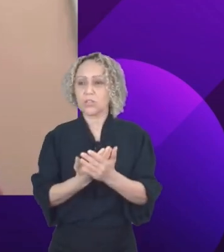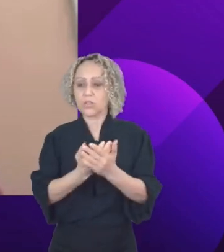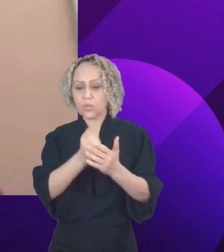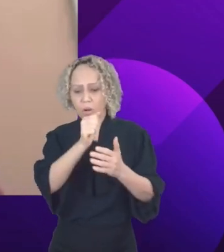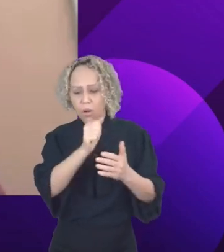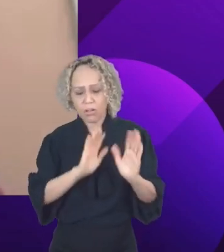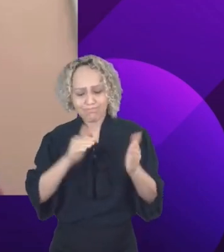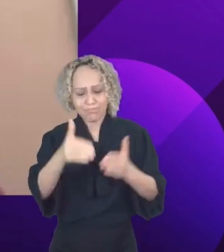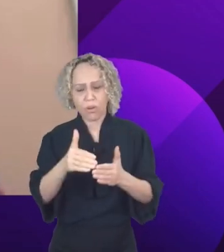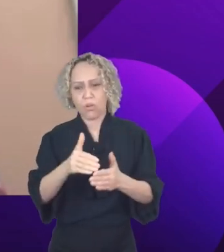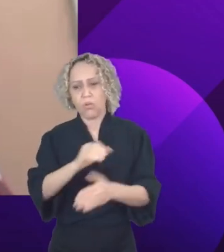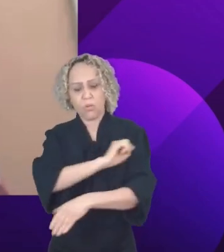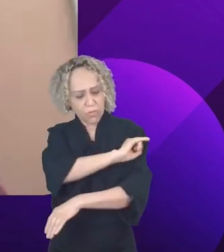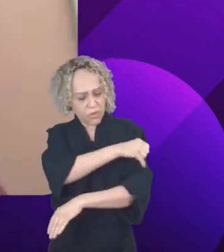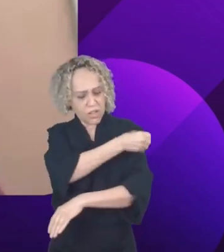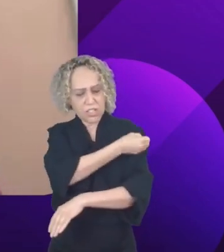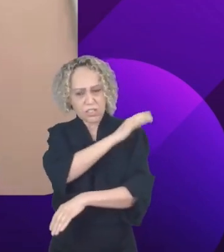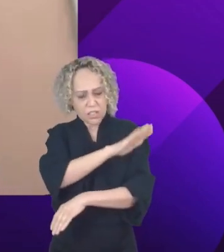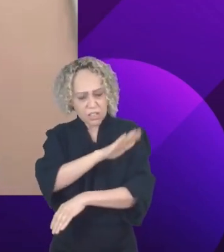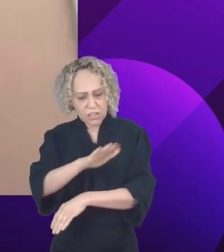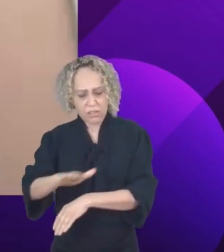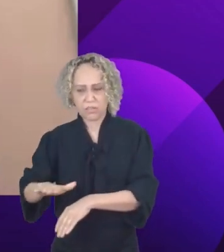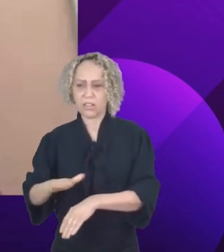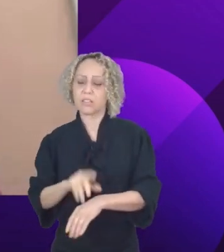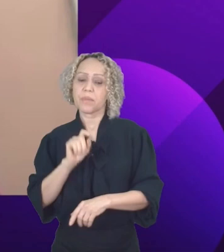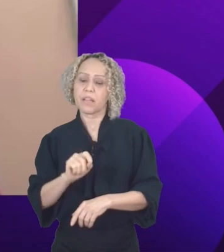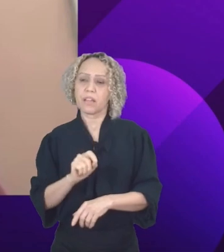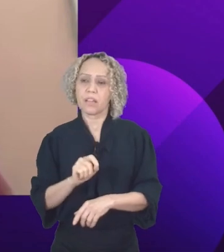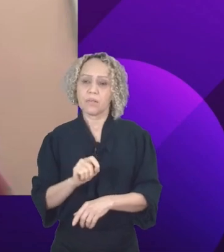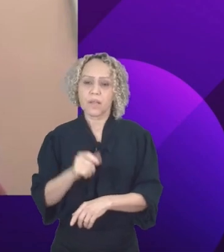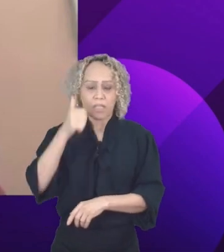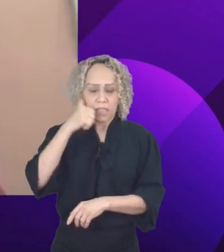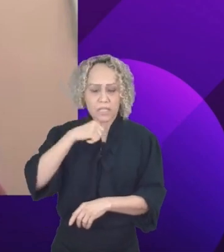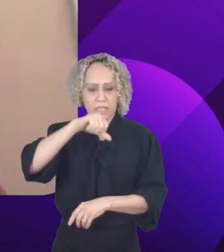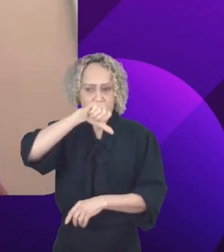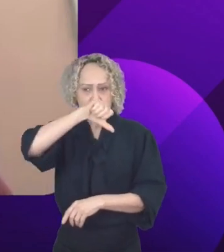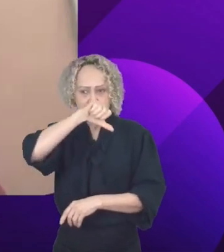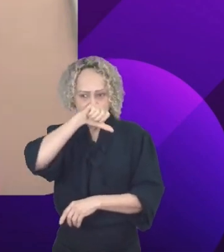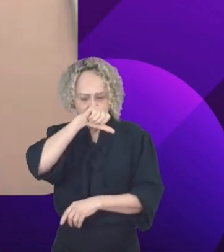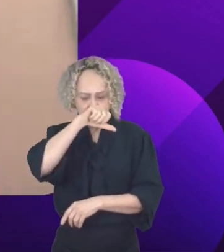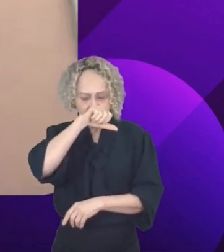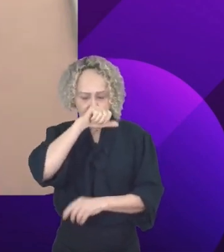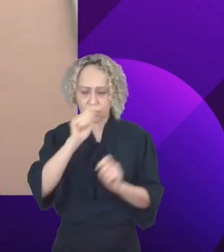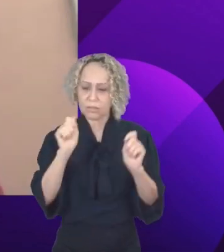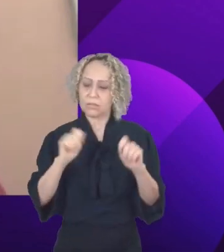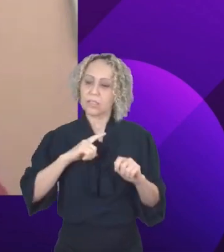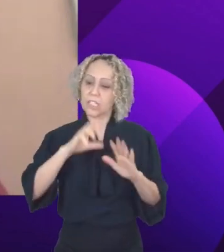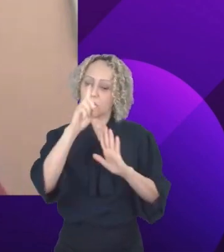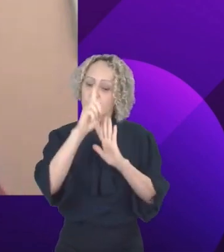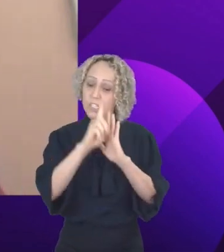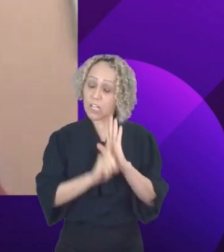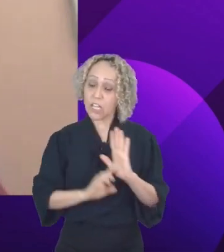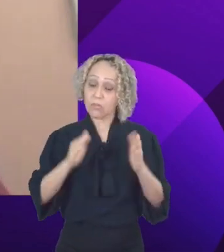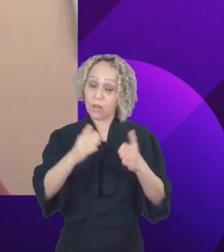de mães solos, principalmente, para que assegurem o direito dessa mulher ao trabalho,